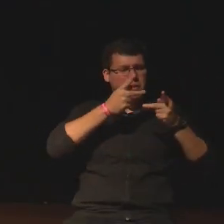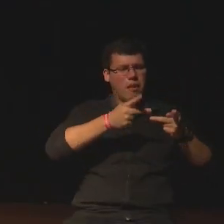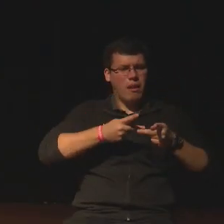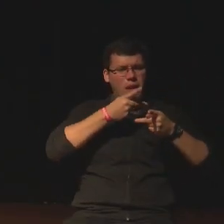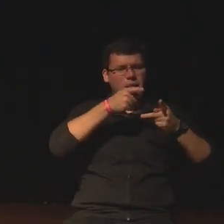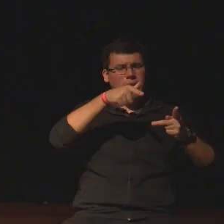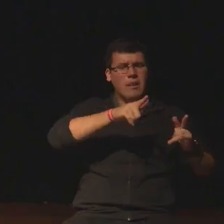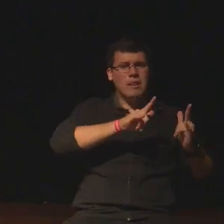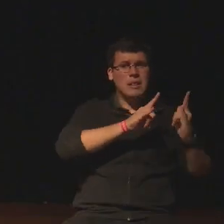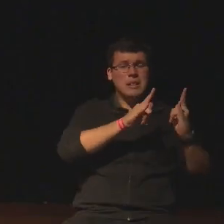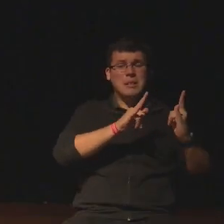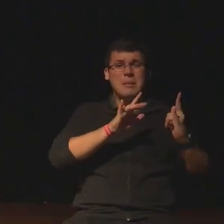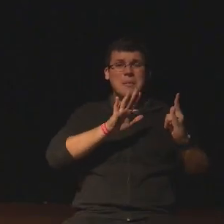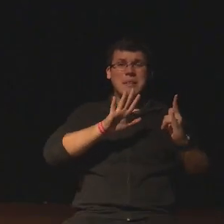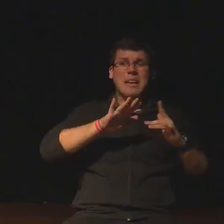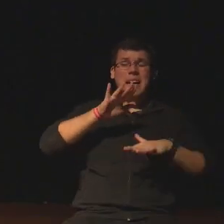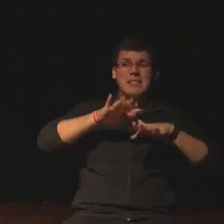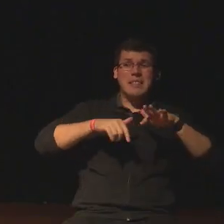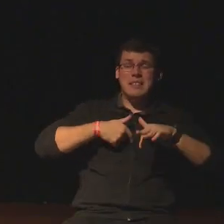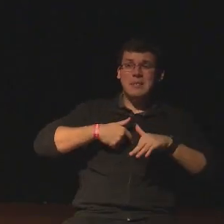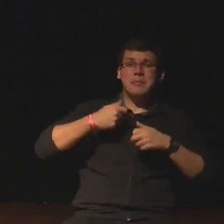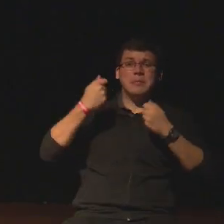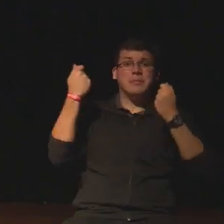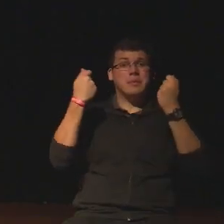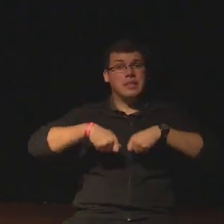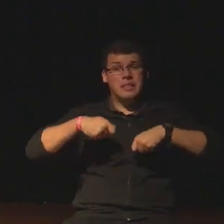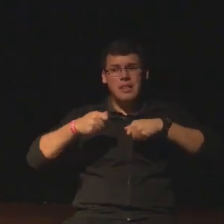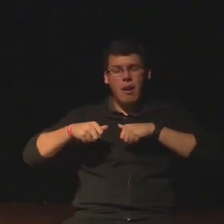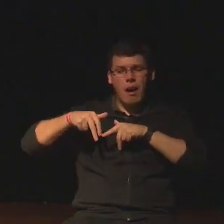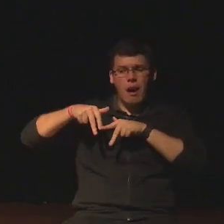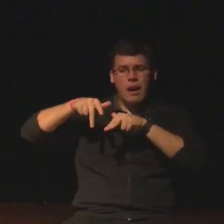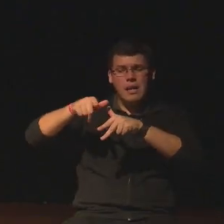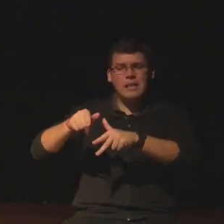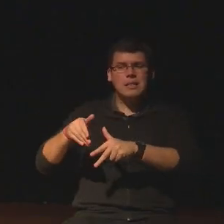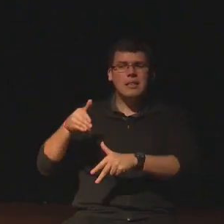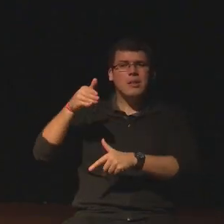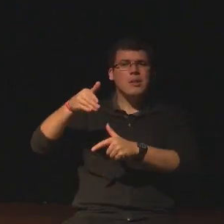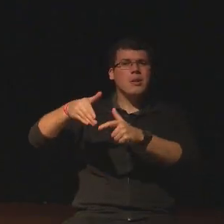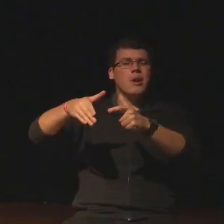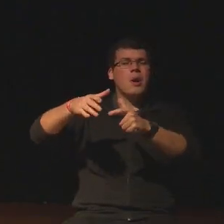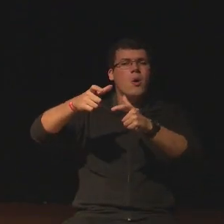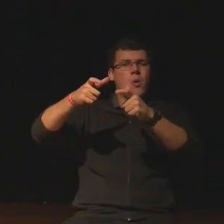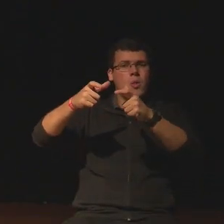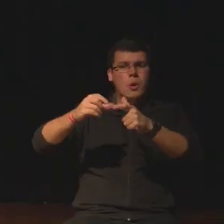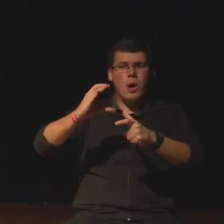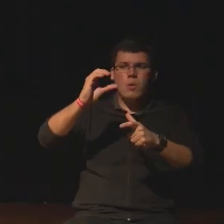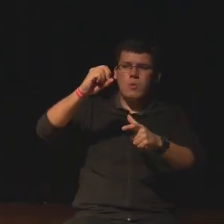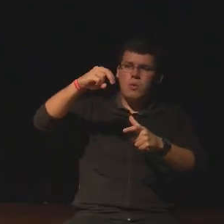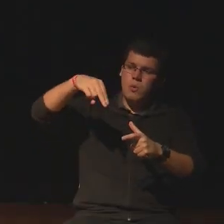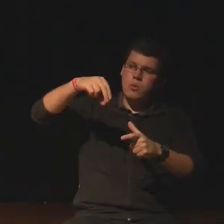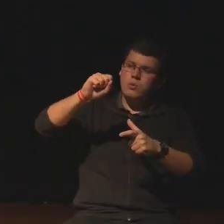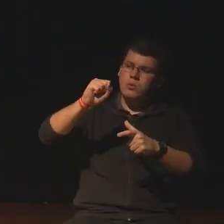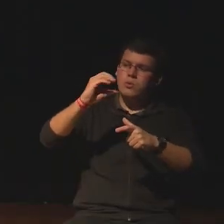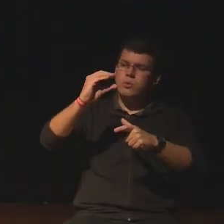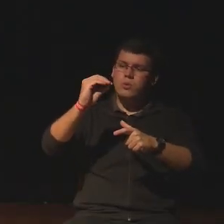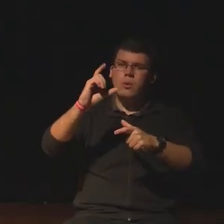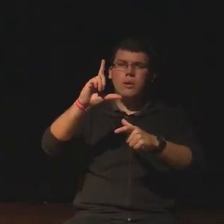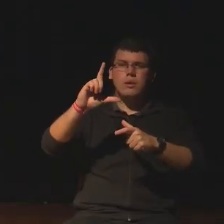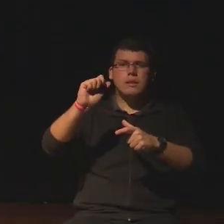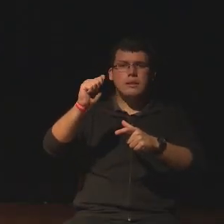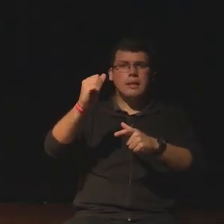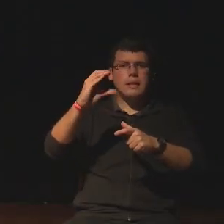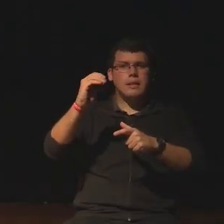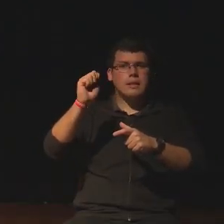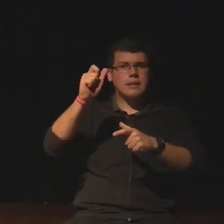às vezes, eu ando até a Consolação para pegar um ônibus até lá, para depois voltar. Às vezes, para voltar a pé para minha casa